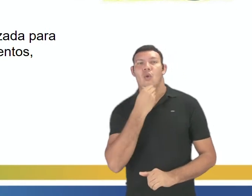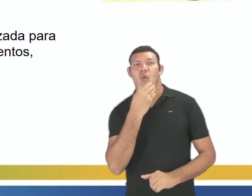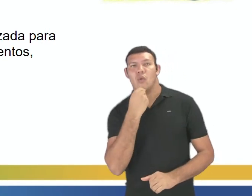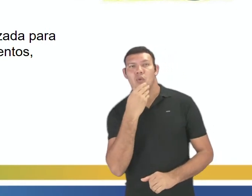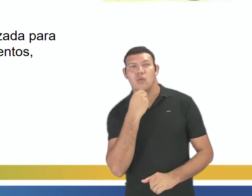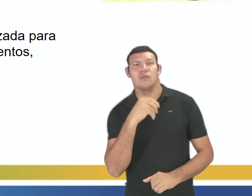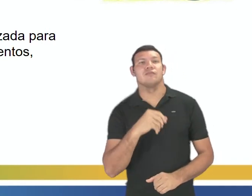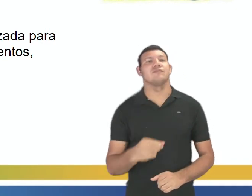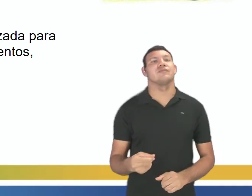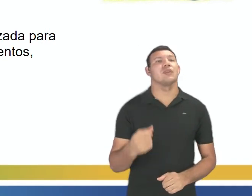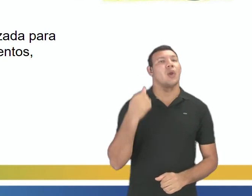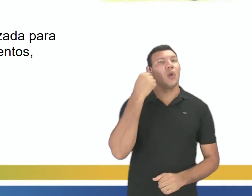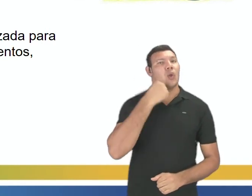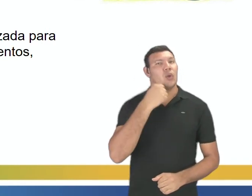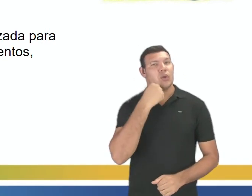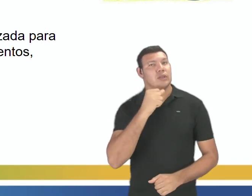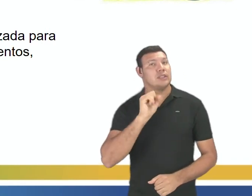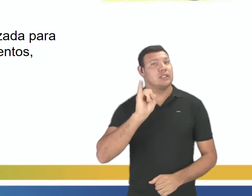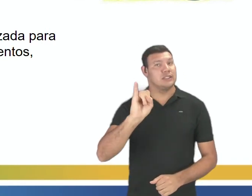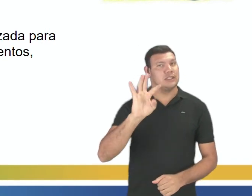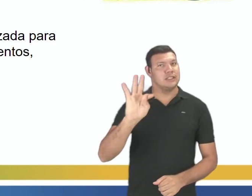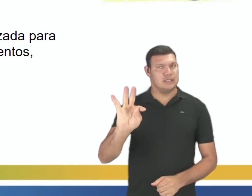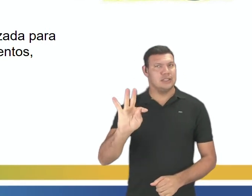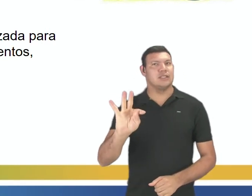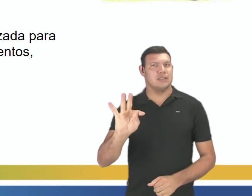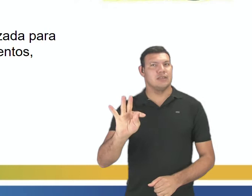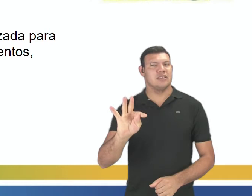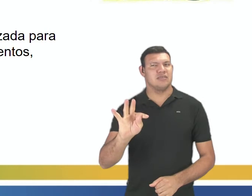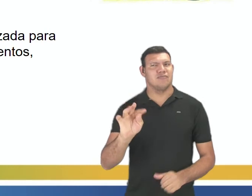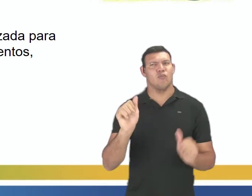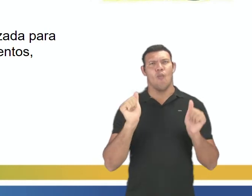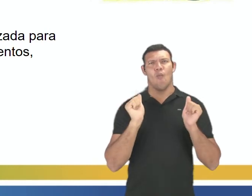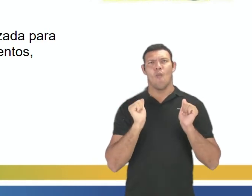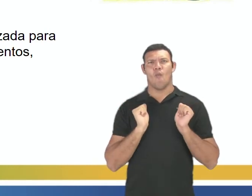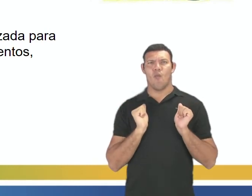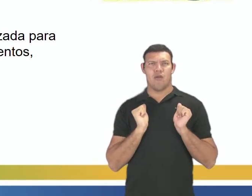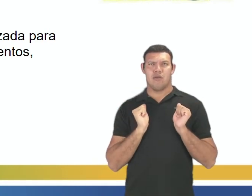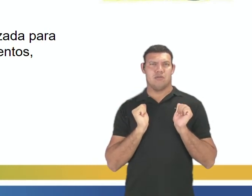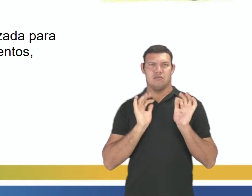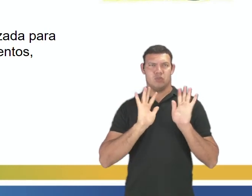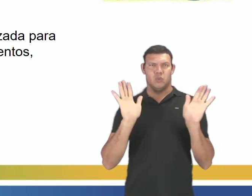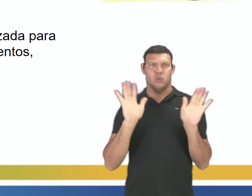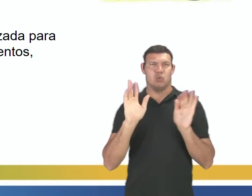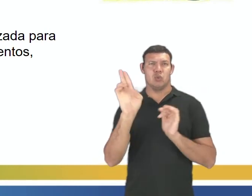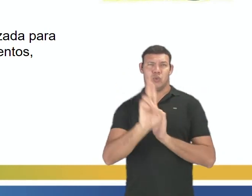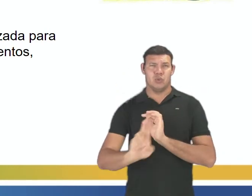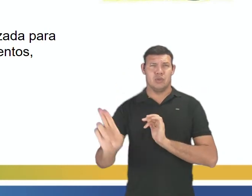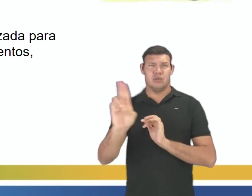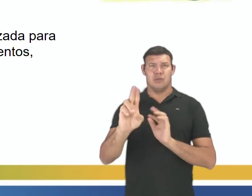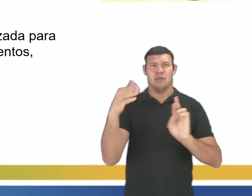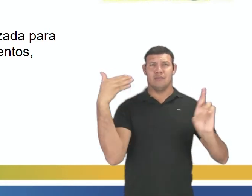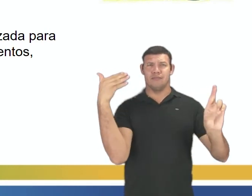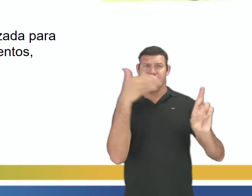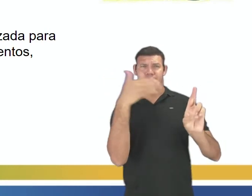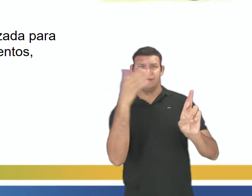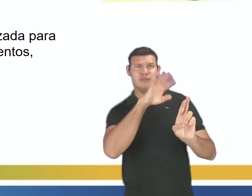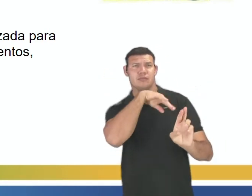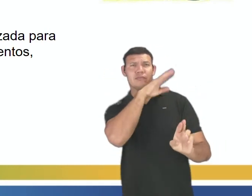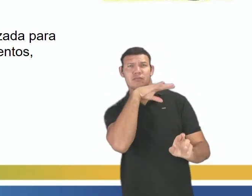objetos, lugares, tempos, ideias, sentimentos, entre outras coisas. A mesma coisa do subject pronoun, do pronome